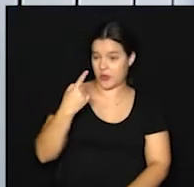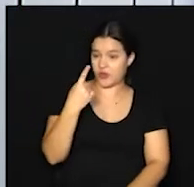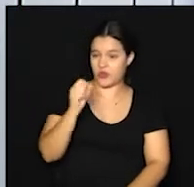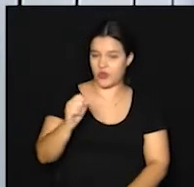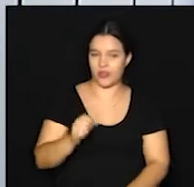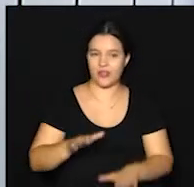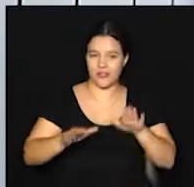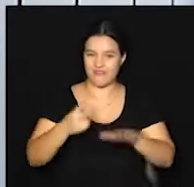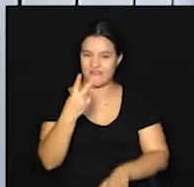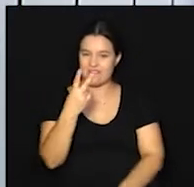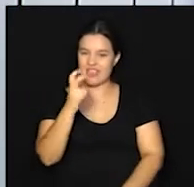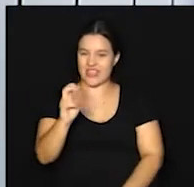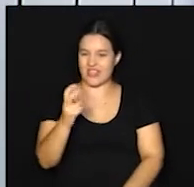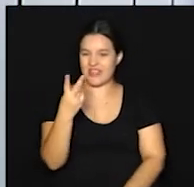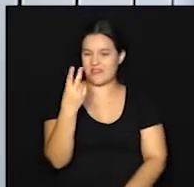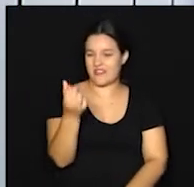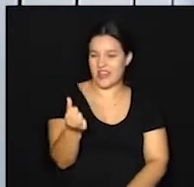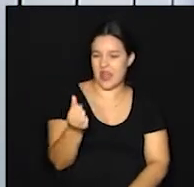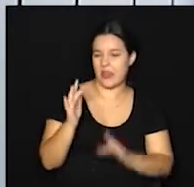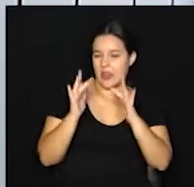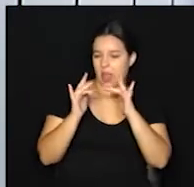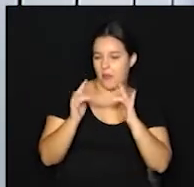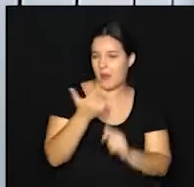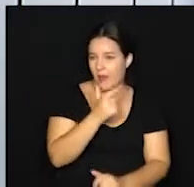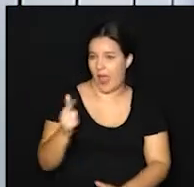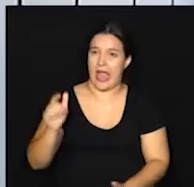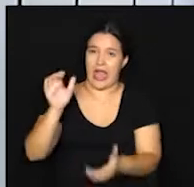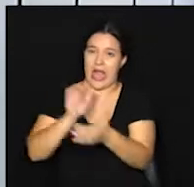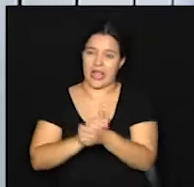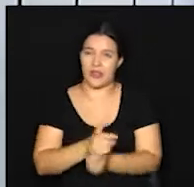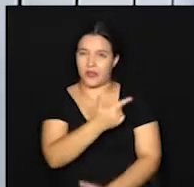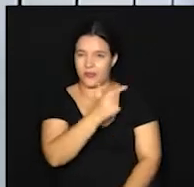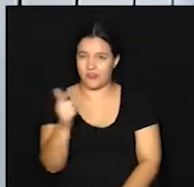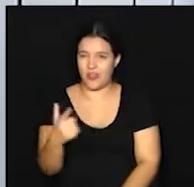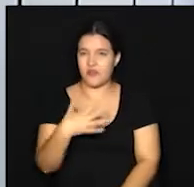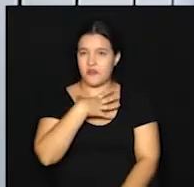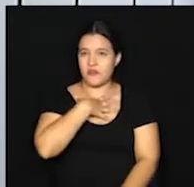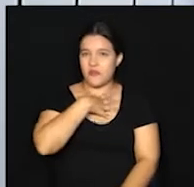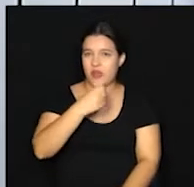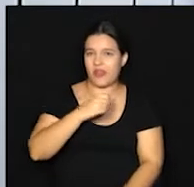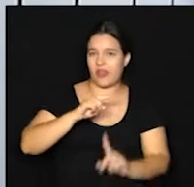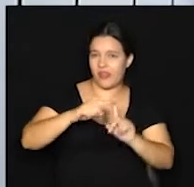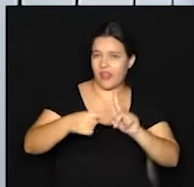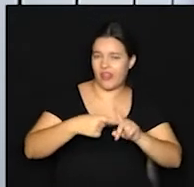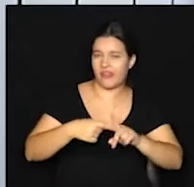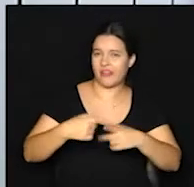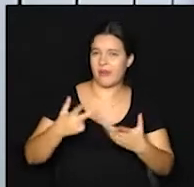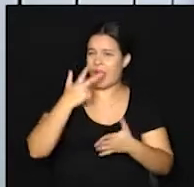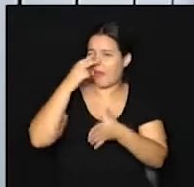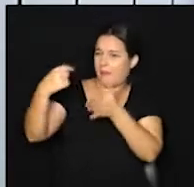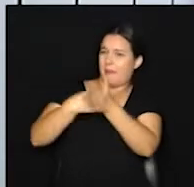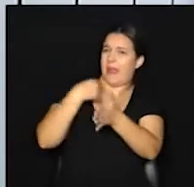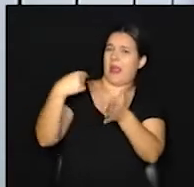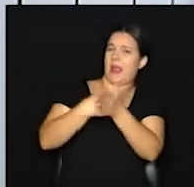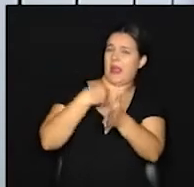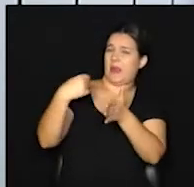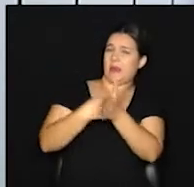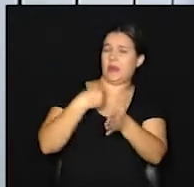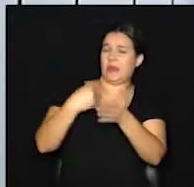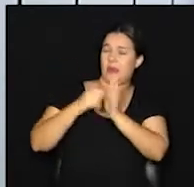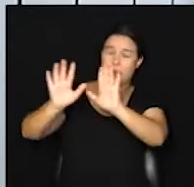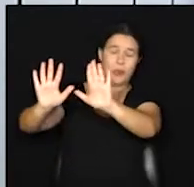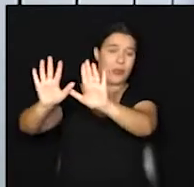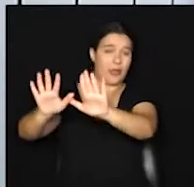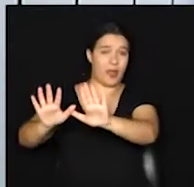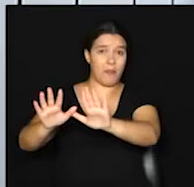25, 26 anos, mas não está namorando ainda, mas não vai casar, mas não vai ter filho. Então, são aquelas perguntas que vão nos